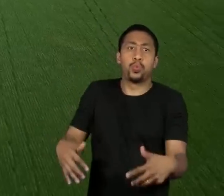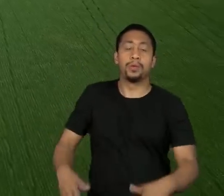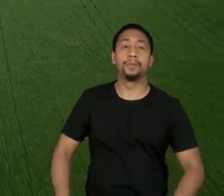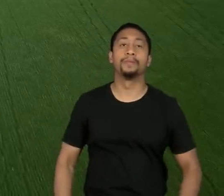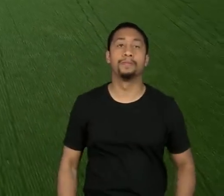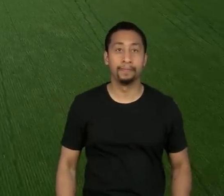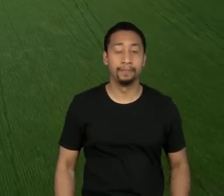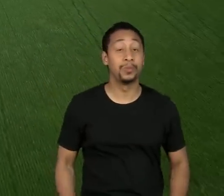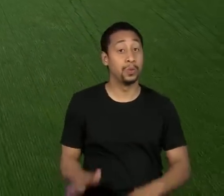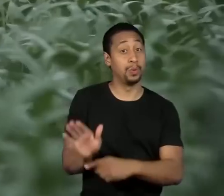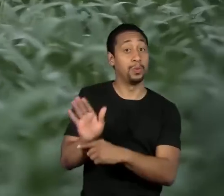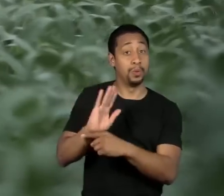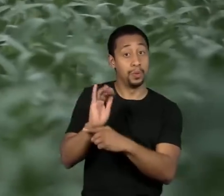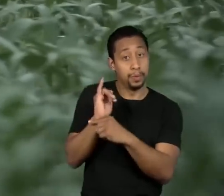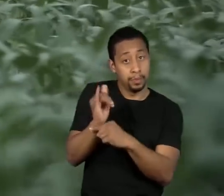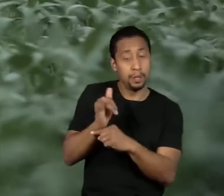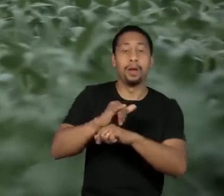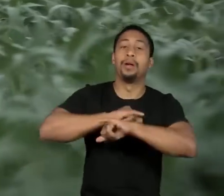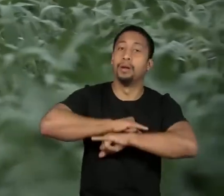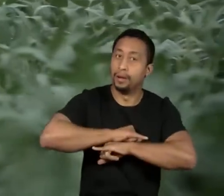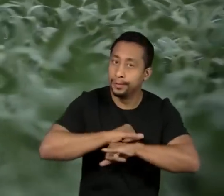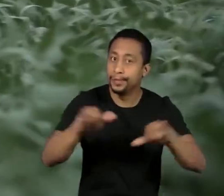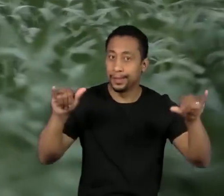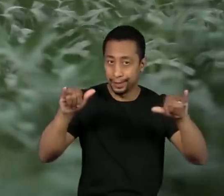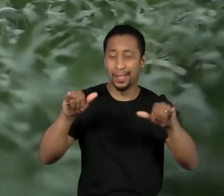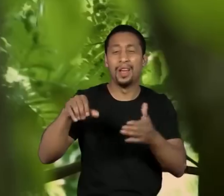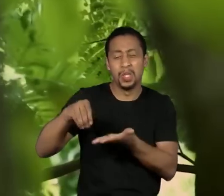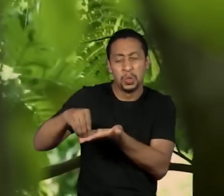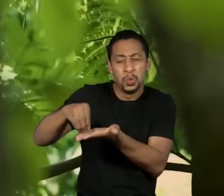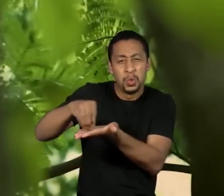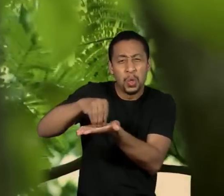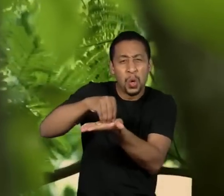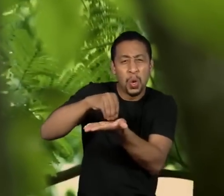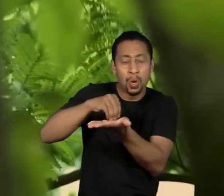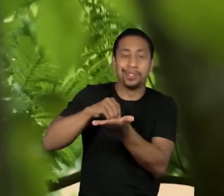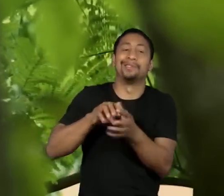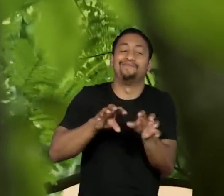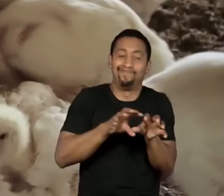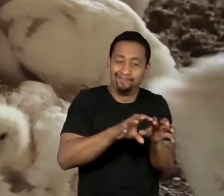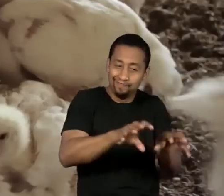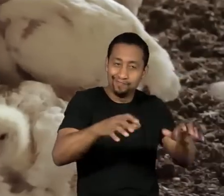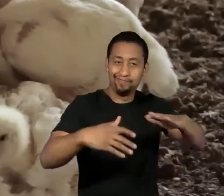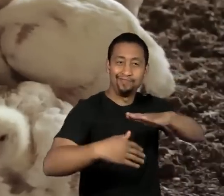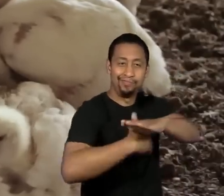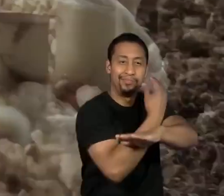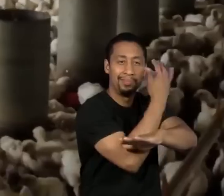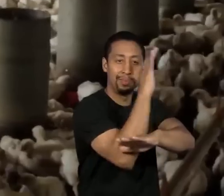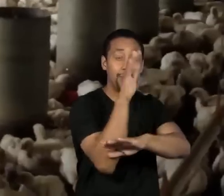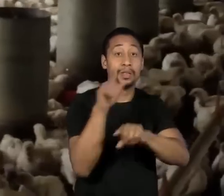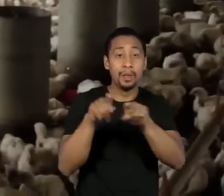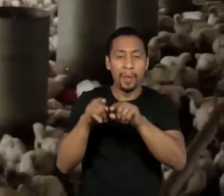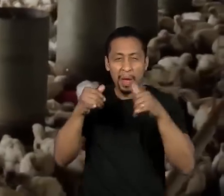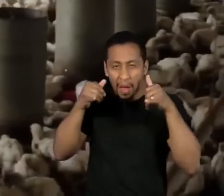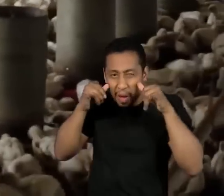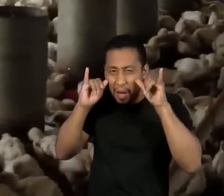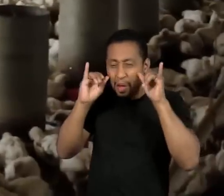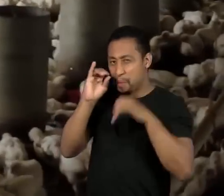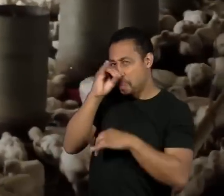E documentário alerta para o impacto da monocultura de soja na vida silvestre e nos animais de criação.